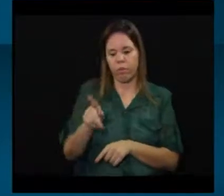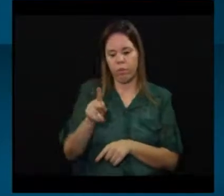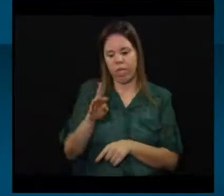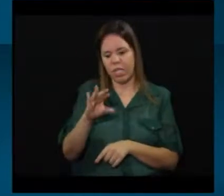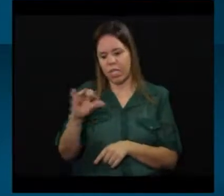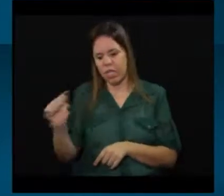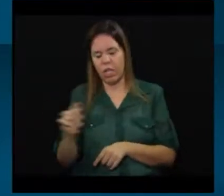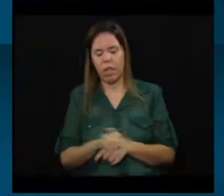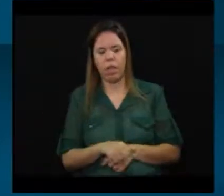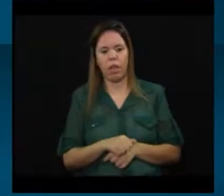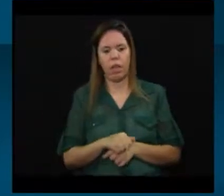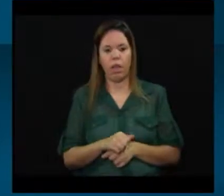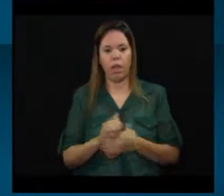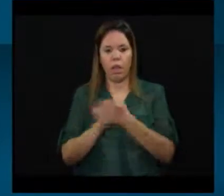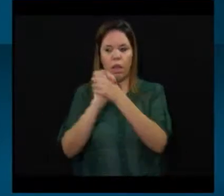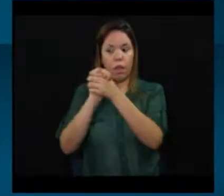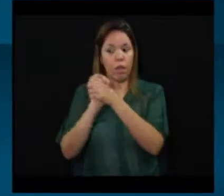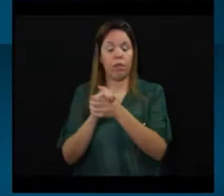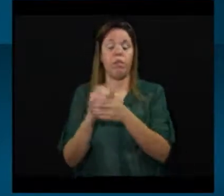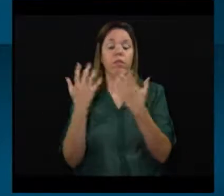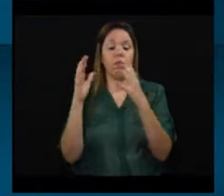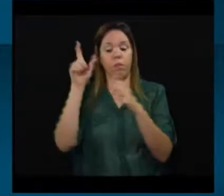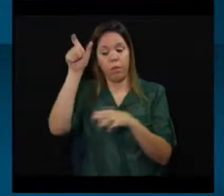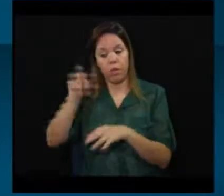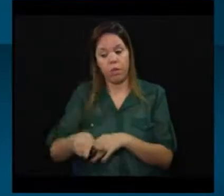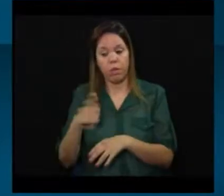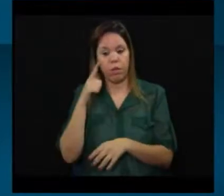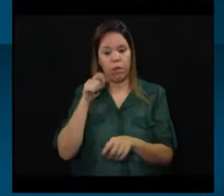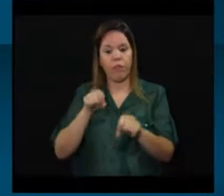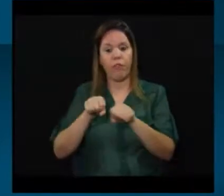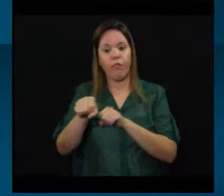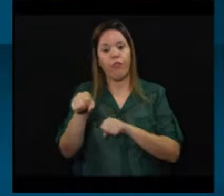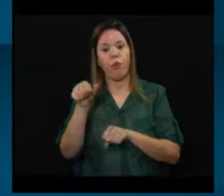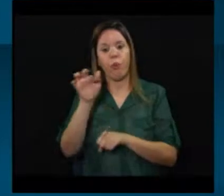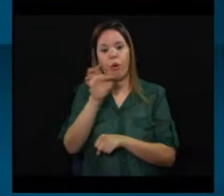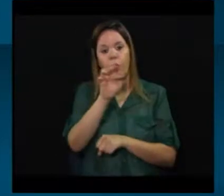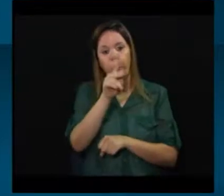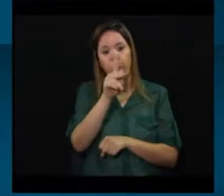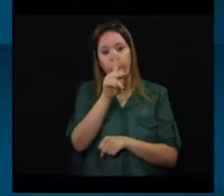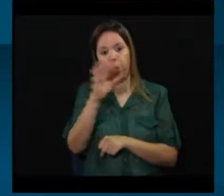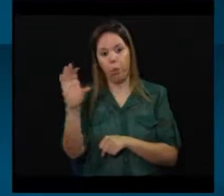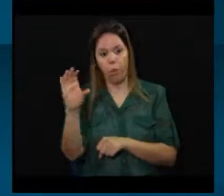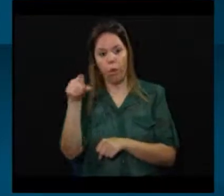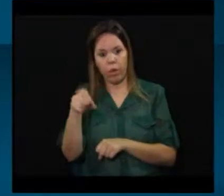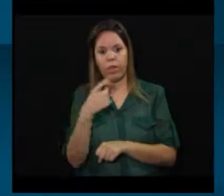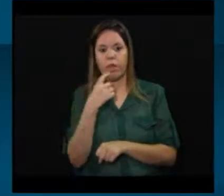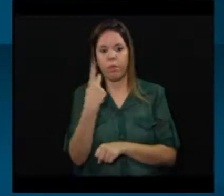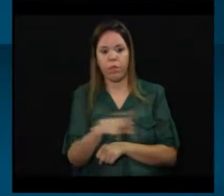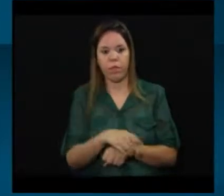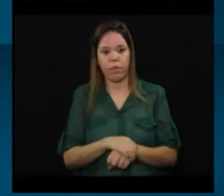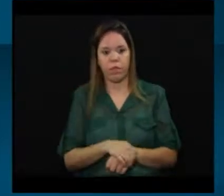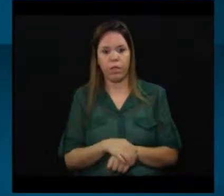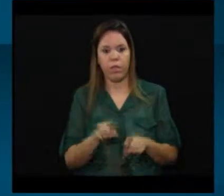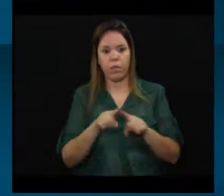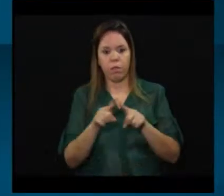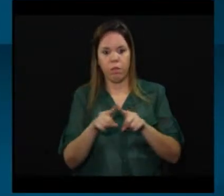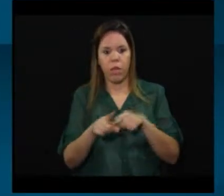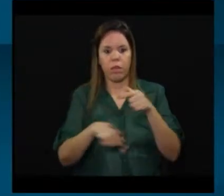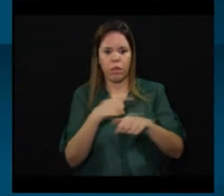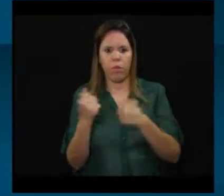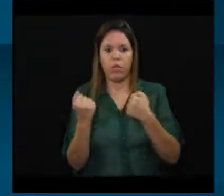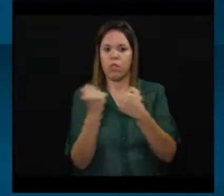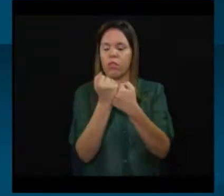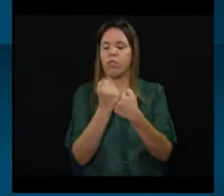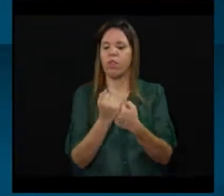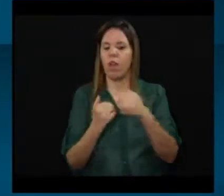A homenageada graduou-se em jornalismo pela PUC Campinas e foi assessora de imprensa da Câmara Municipal durante 6 anos.